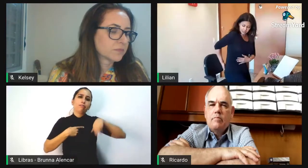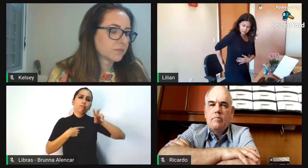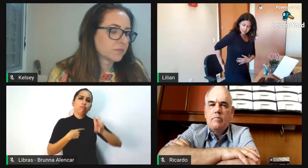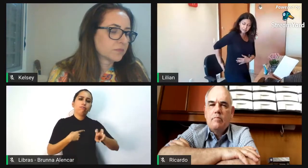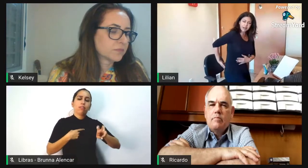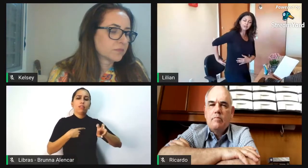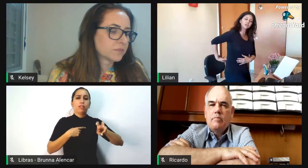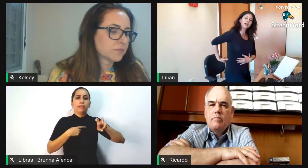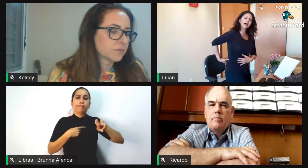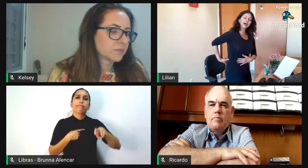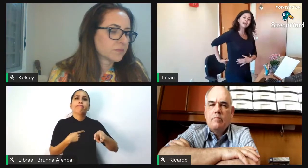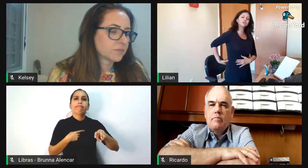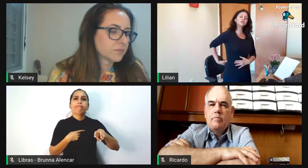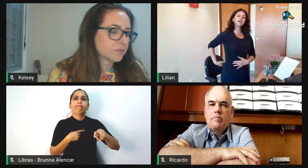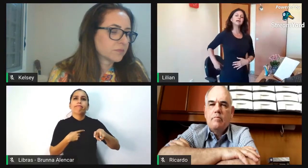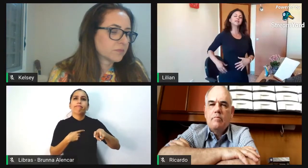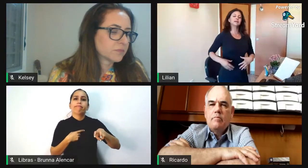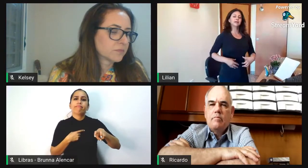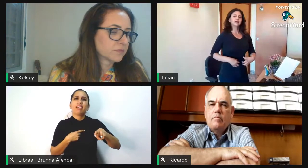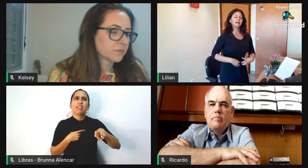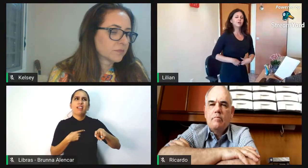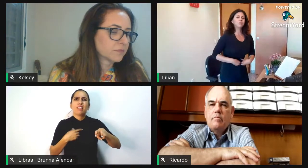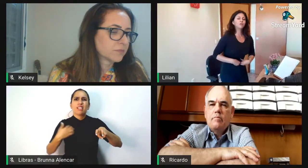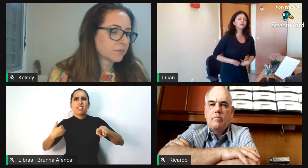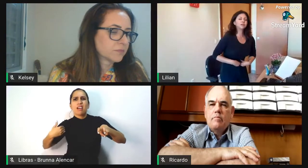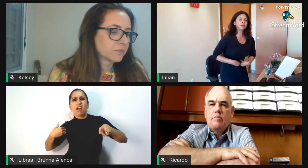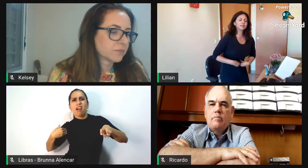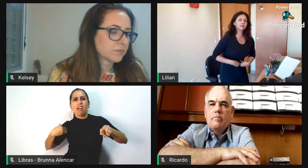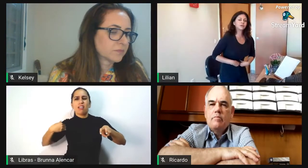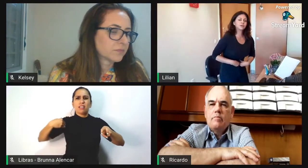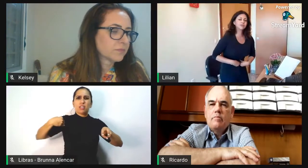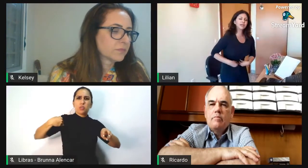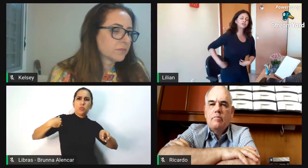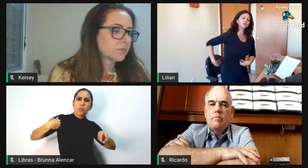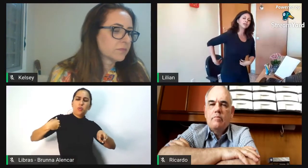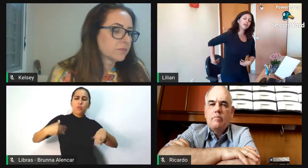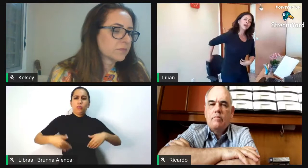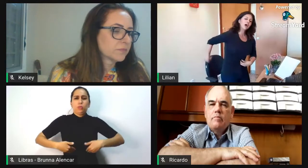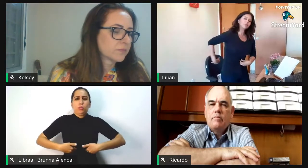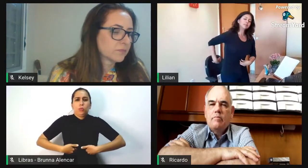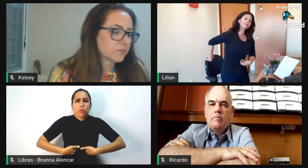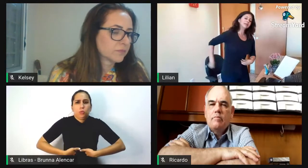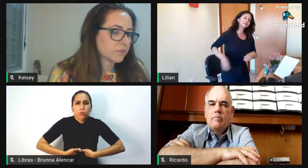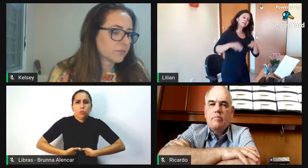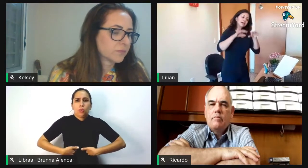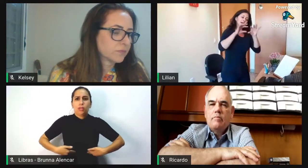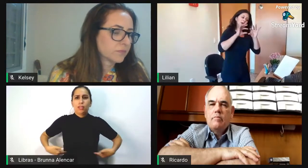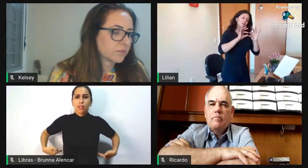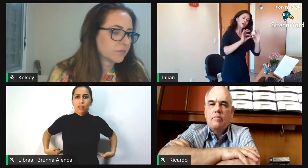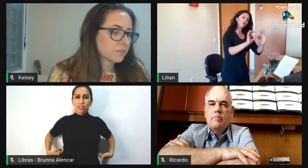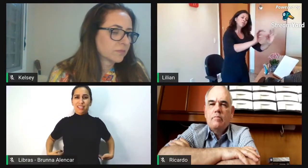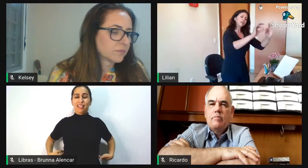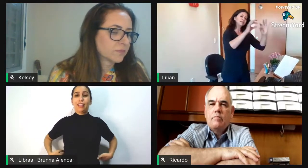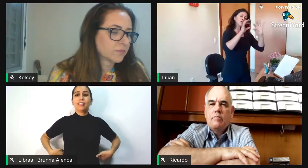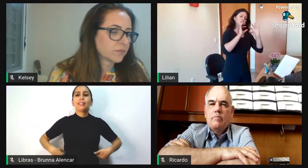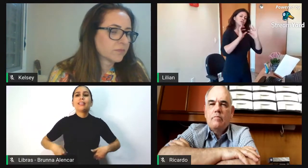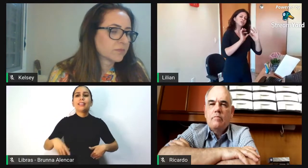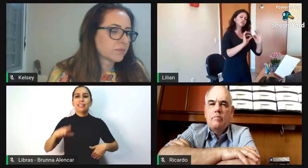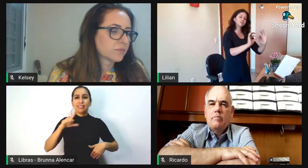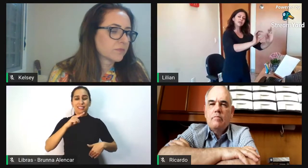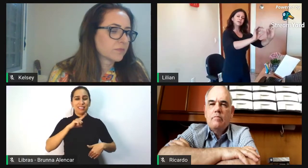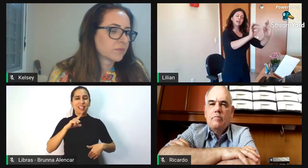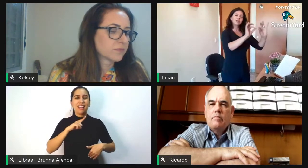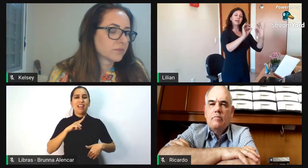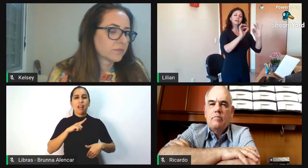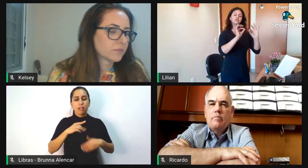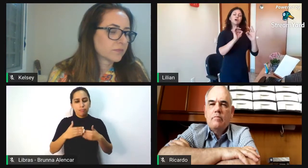de passar para essa parte arredondada. Eu ponho muita pressão na frente, há uma tendência, uma compressão, meu